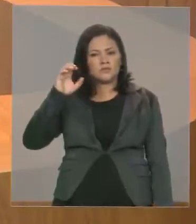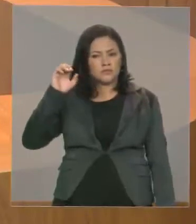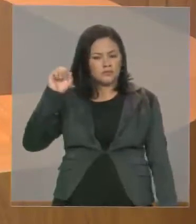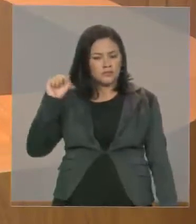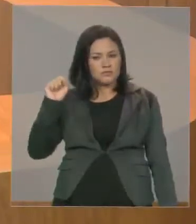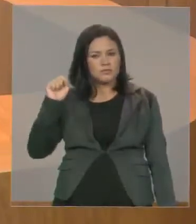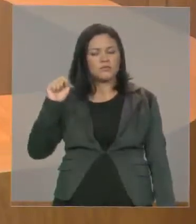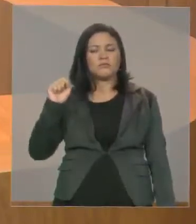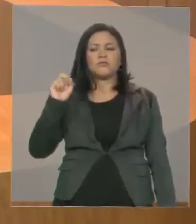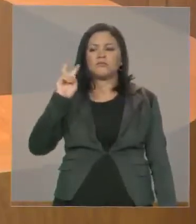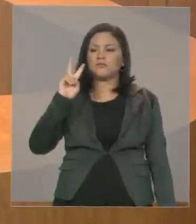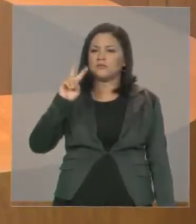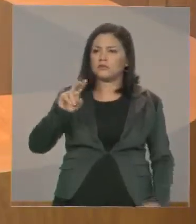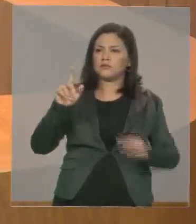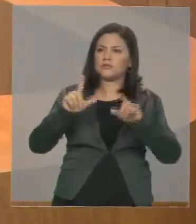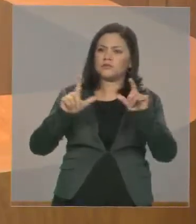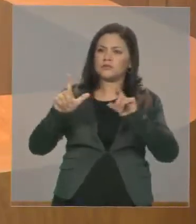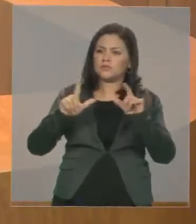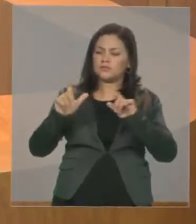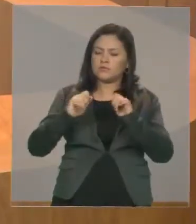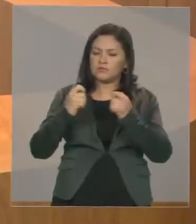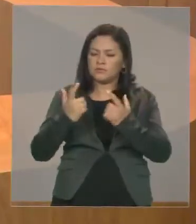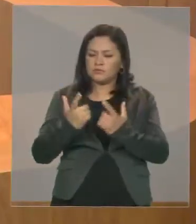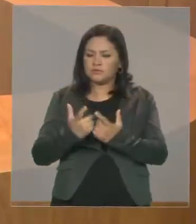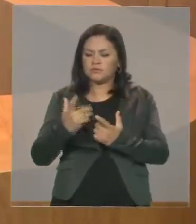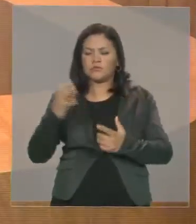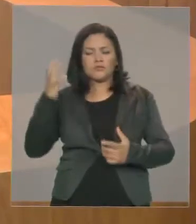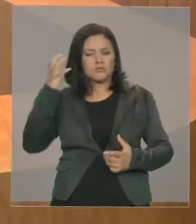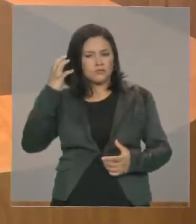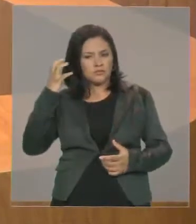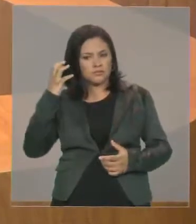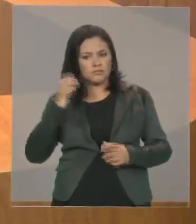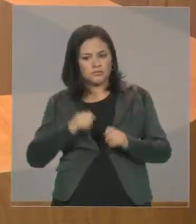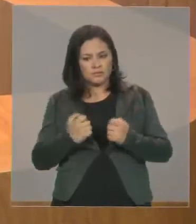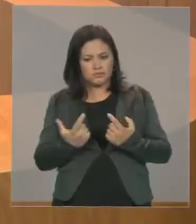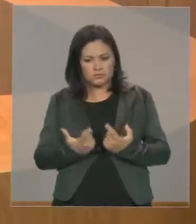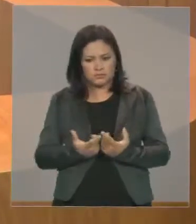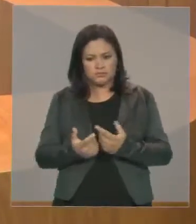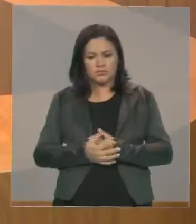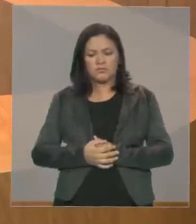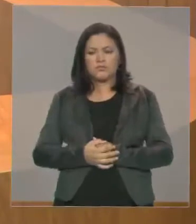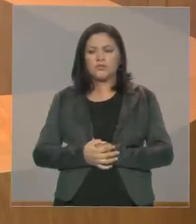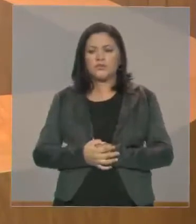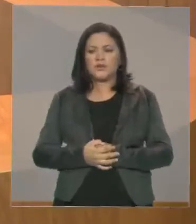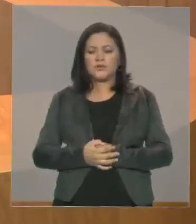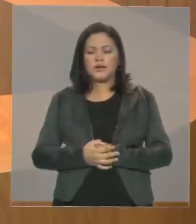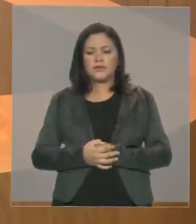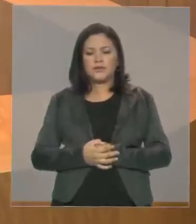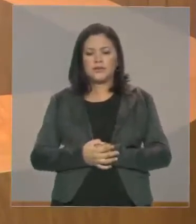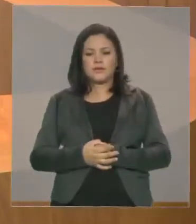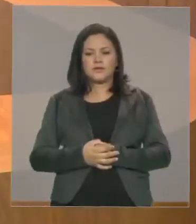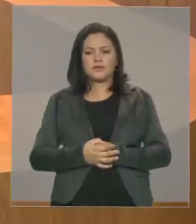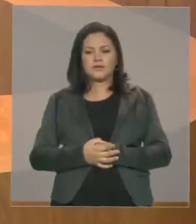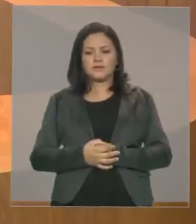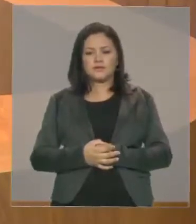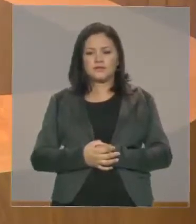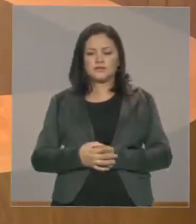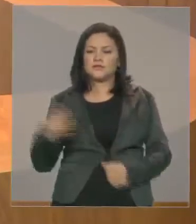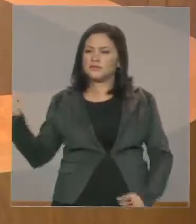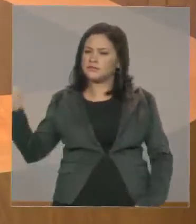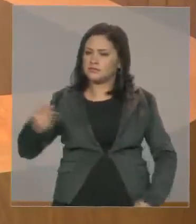plenário. Senhor presidente, a inspiração que me traz esse pronunciamento hoje, aqui nessa